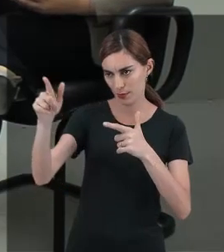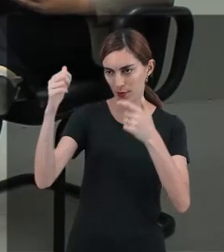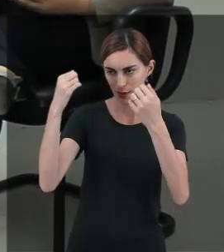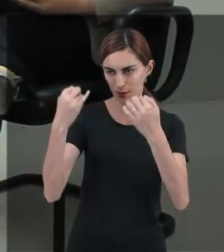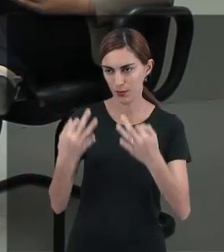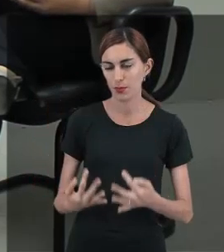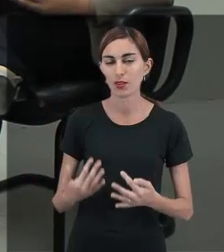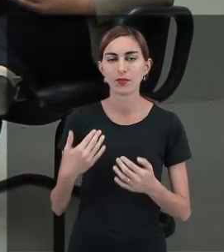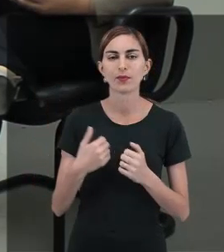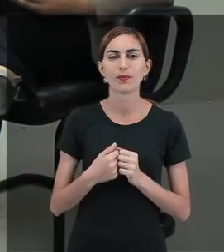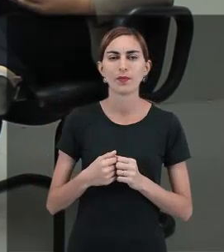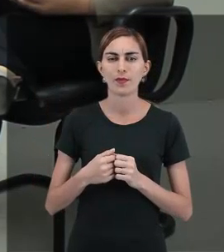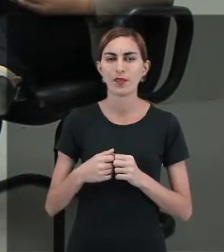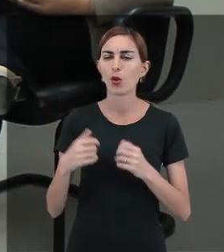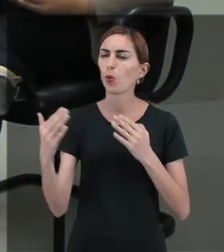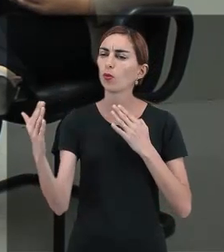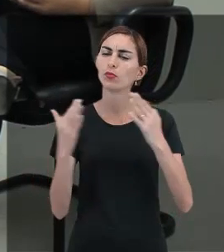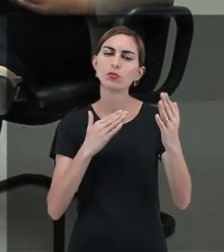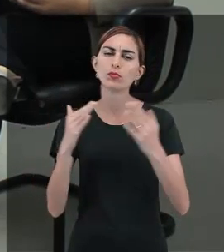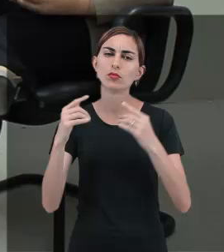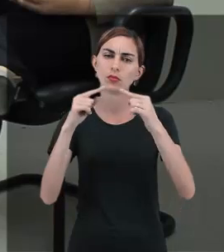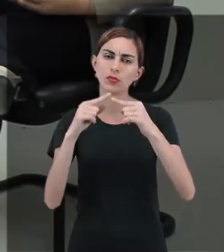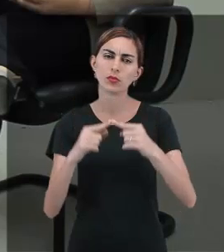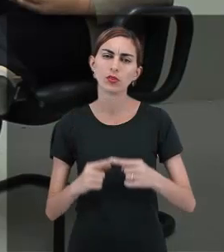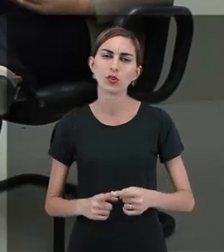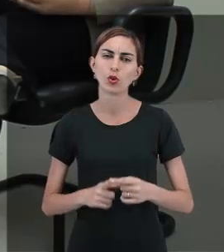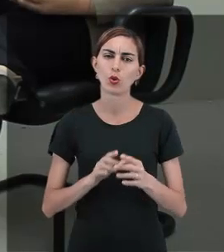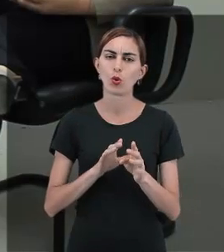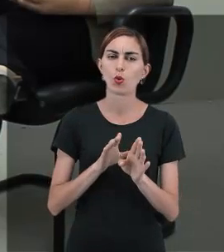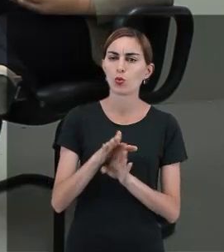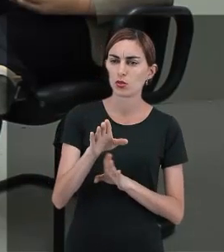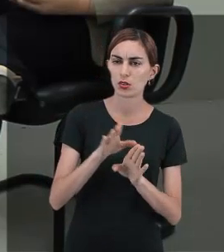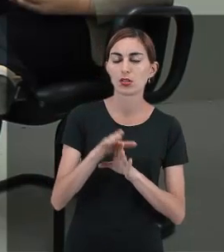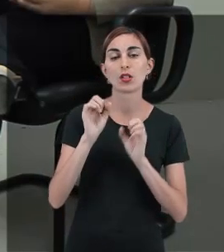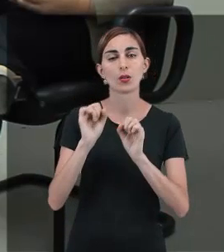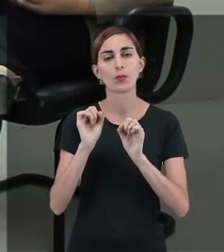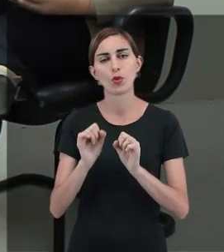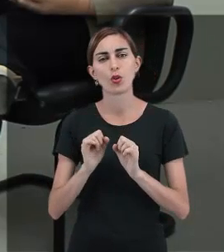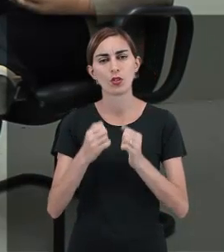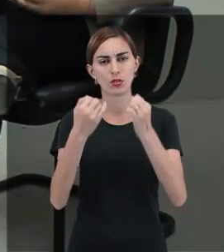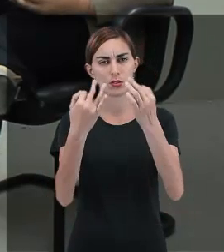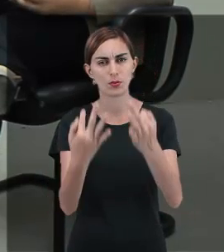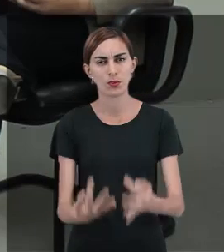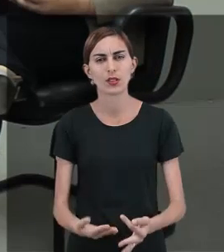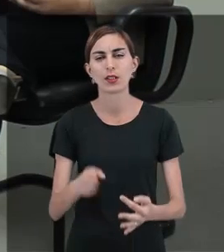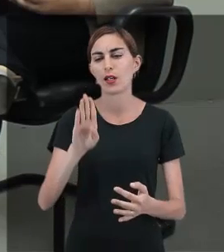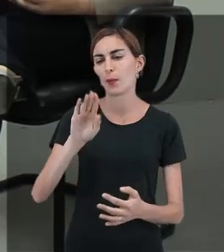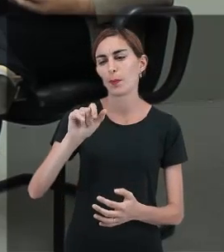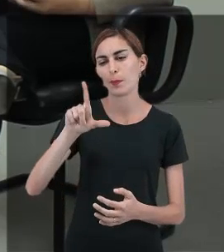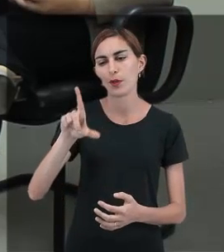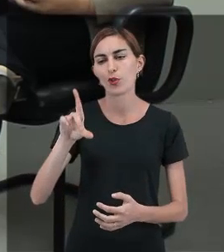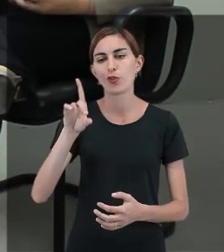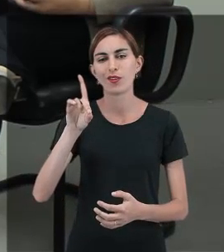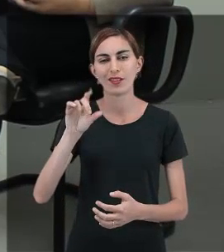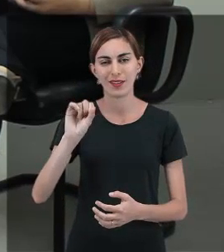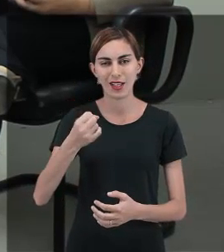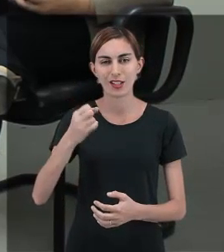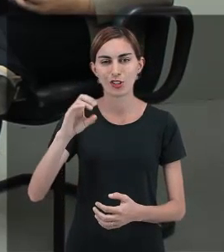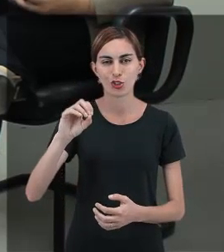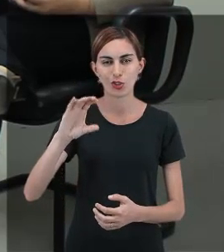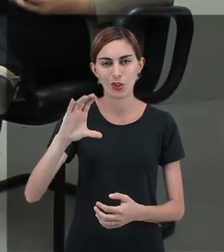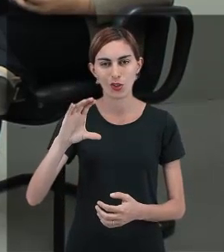certamente já acompanhou, qual a relação e quais os conselhos que nós podemos dar ao Bill das Docas em relação aos compostos praça e